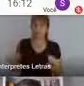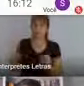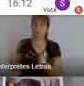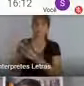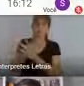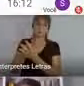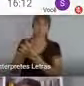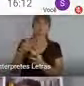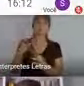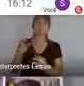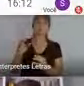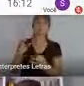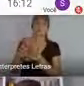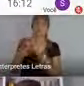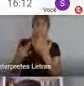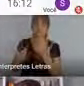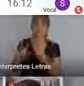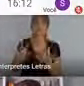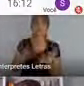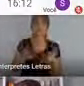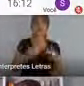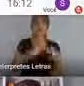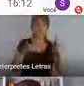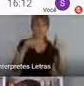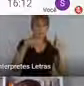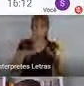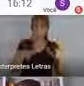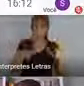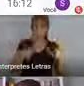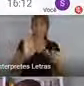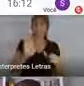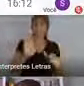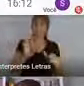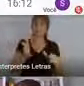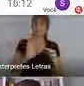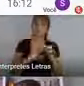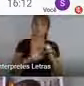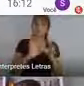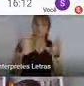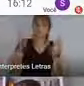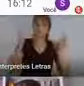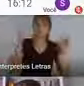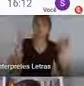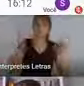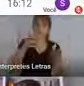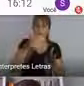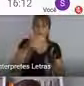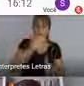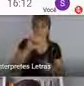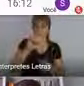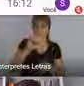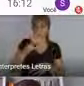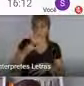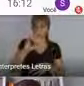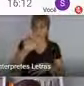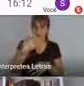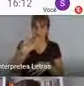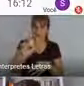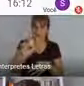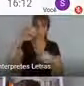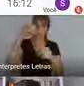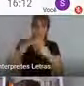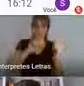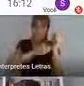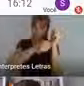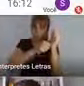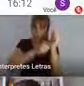Os certificados eles ficarão disponíveis em até 10 dias lá no SIGA. E pelas 17h30, ou